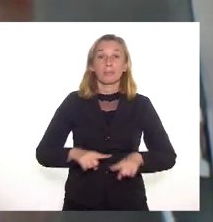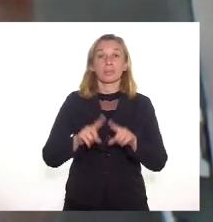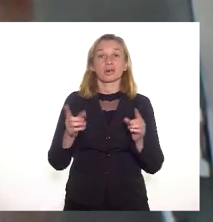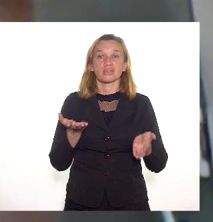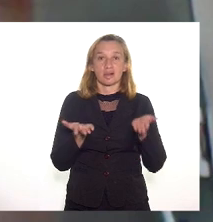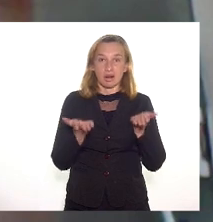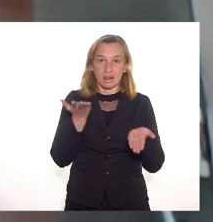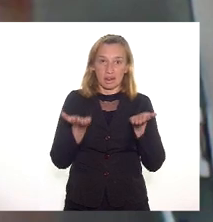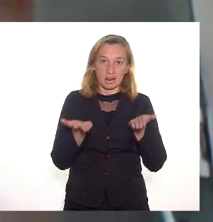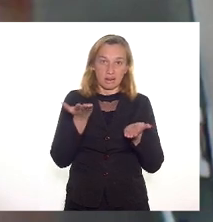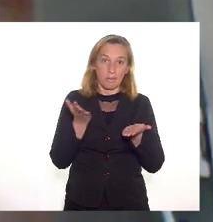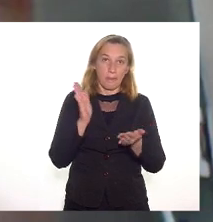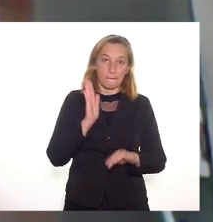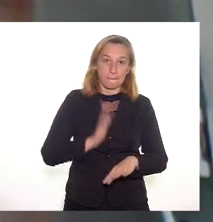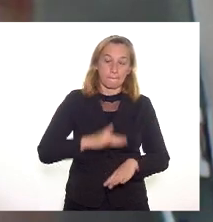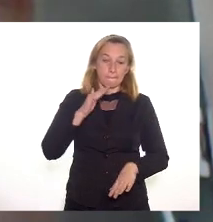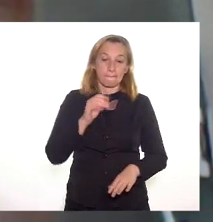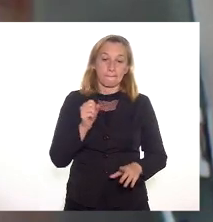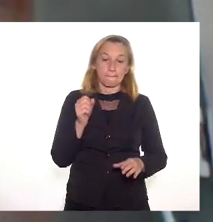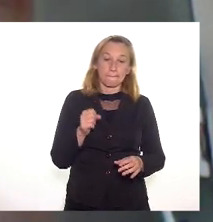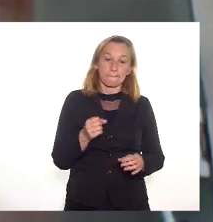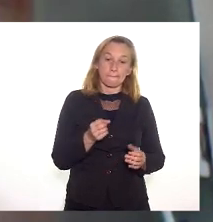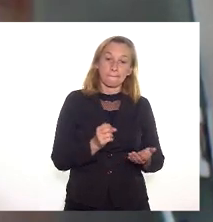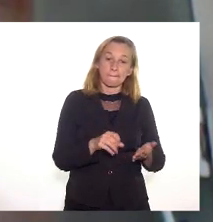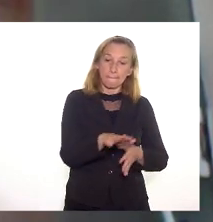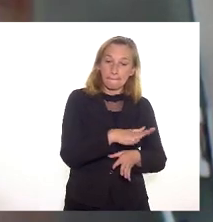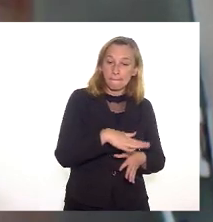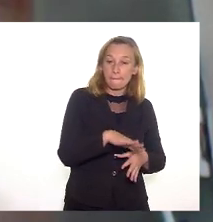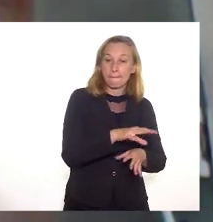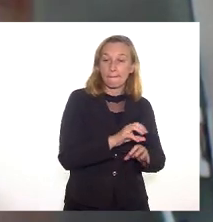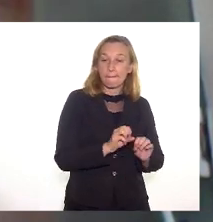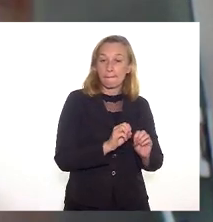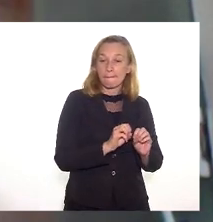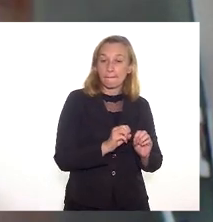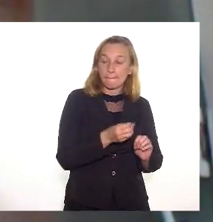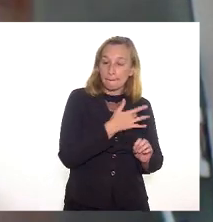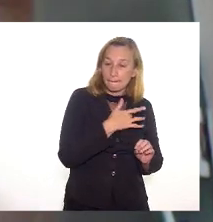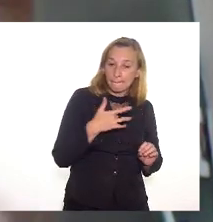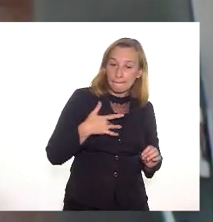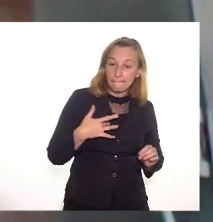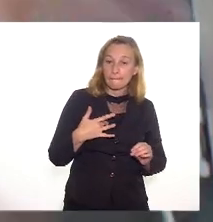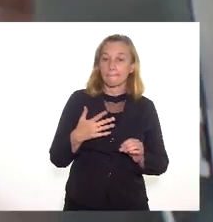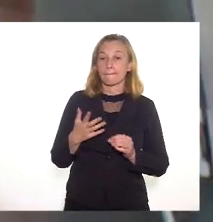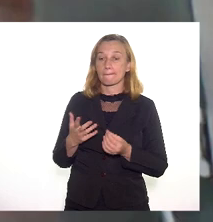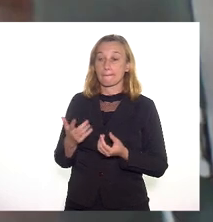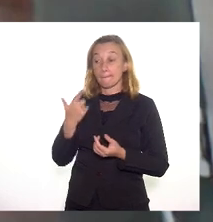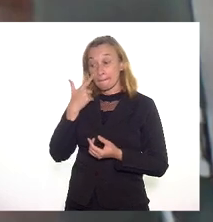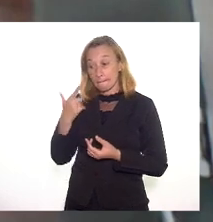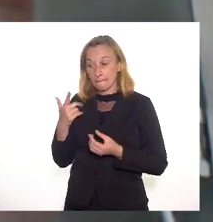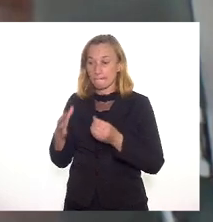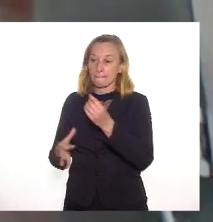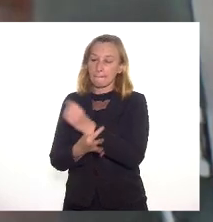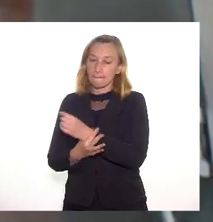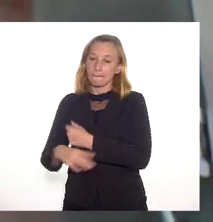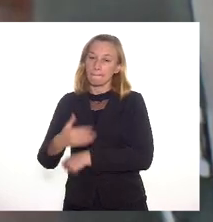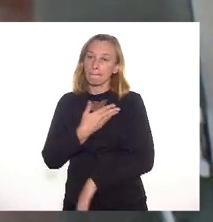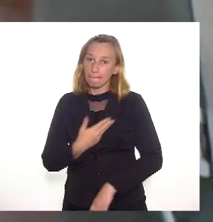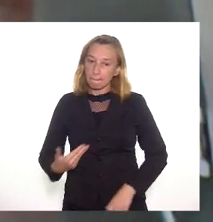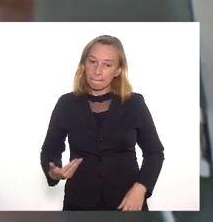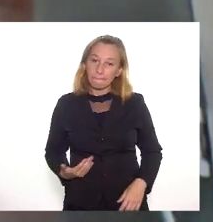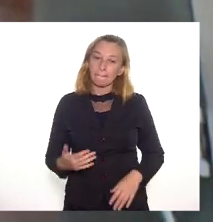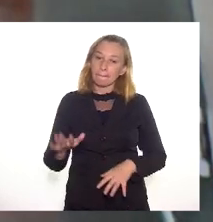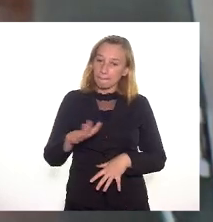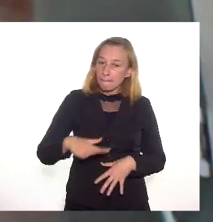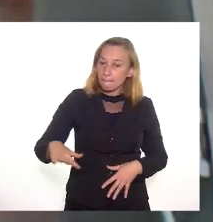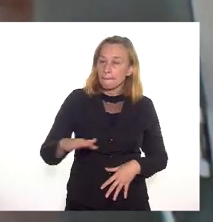o que vai se gastar na área da saúde equiparando a área da segurança. Porque hoje o maior caos que nós vivenciamos no